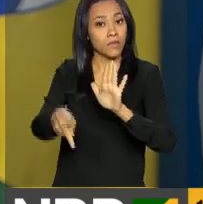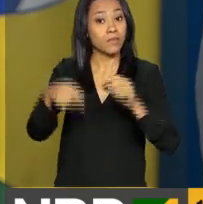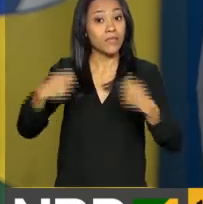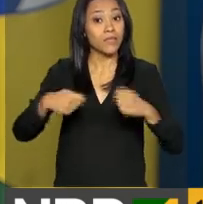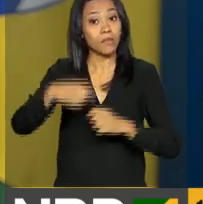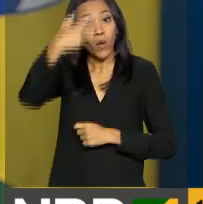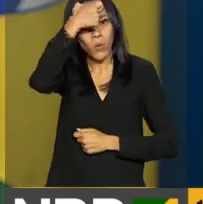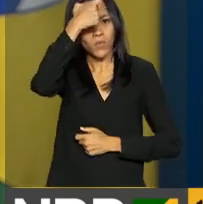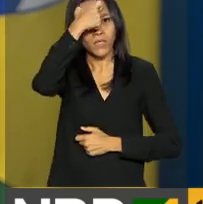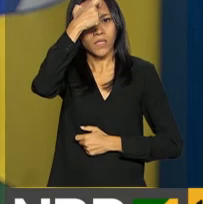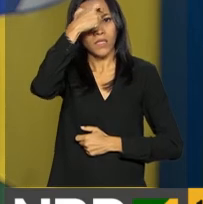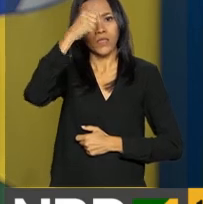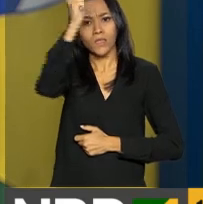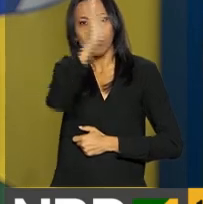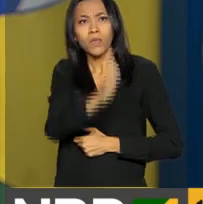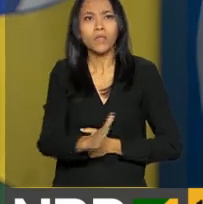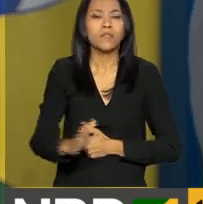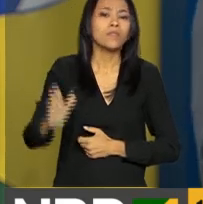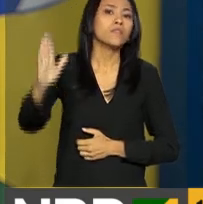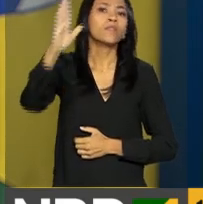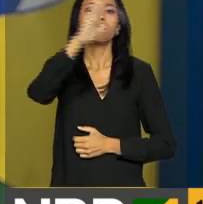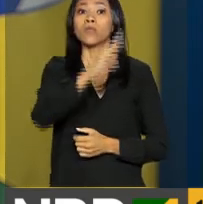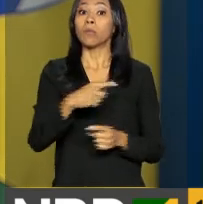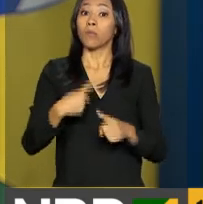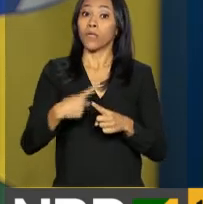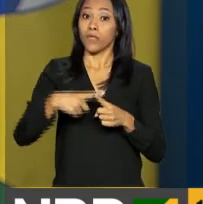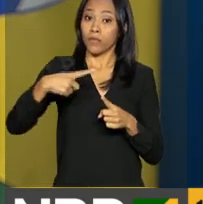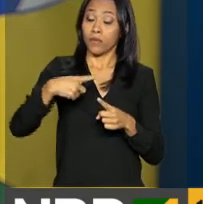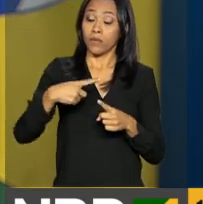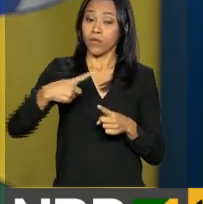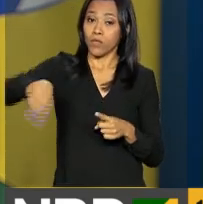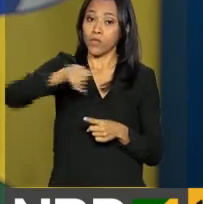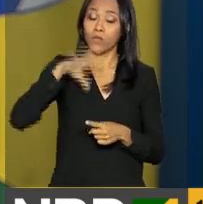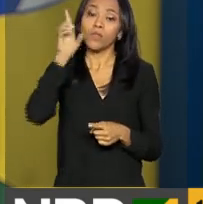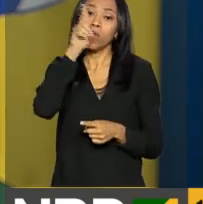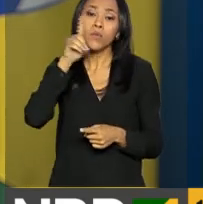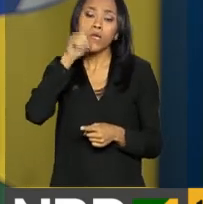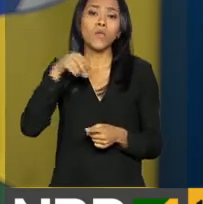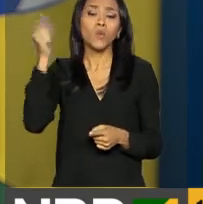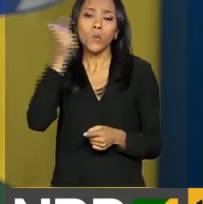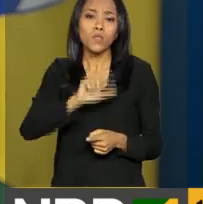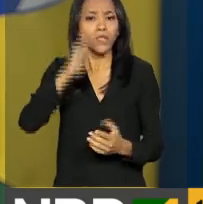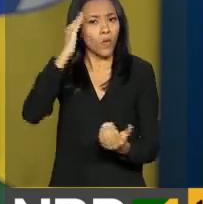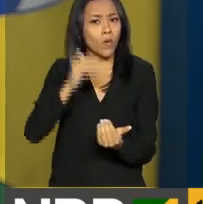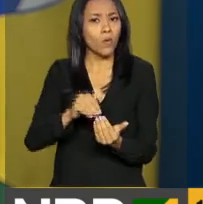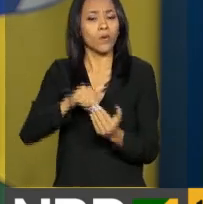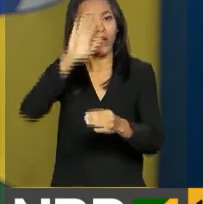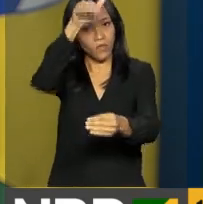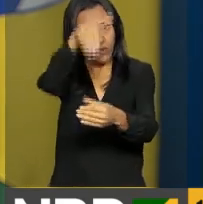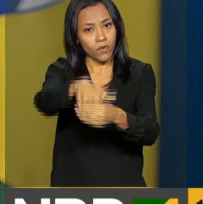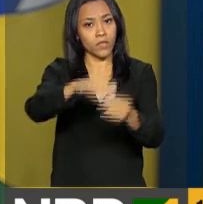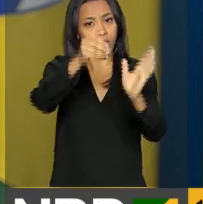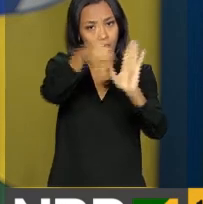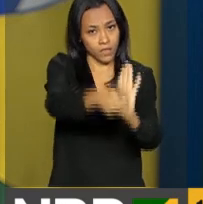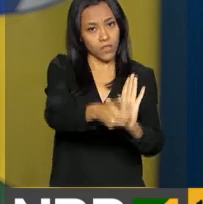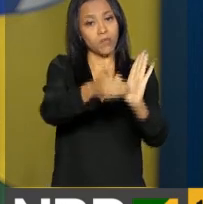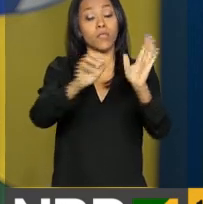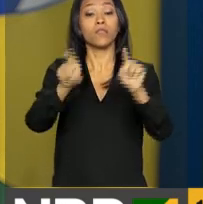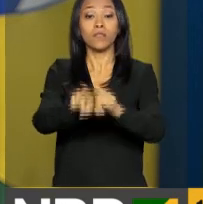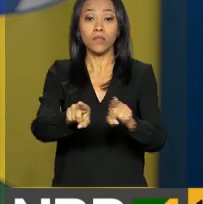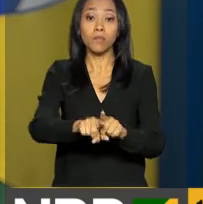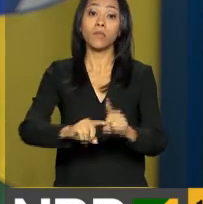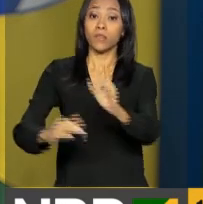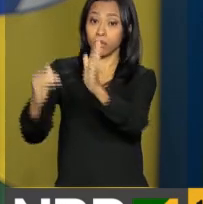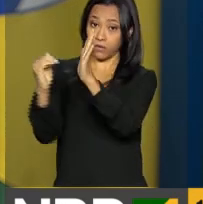deputados possam ecoar essa postulação na sua votação na Câmara dos Deputados e na sua votação